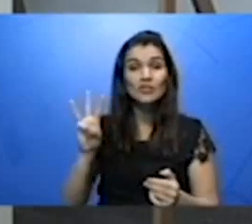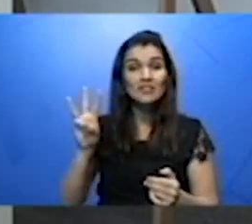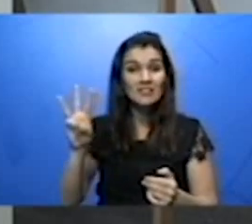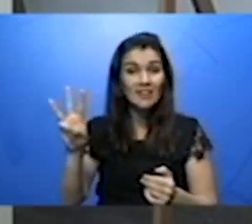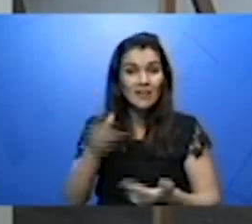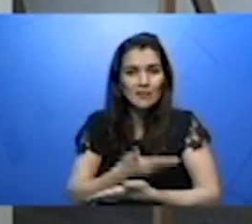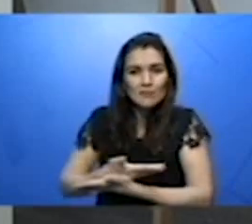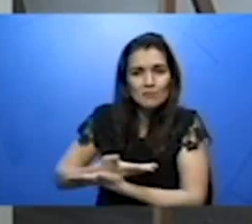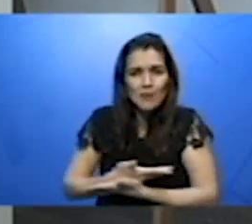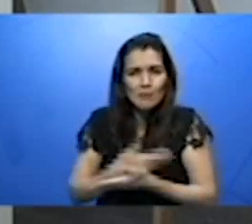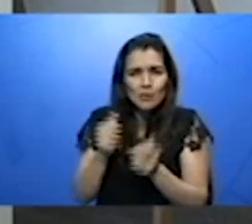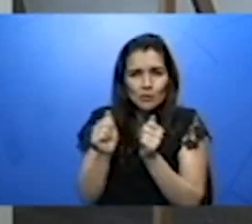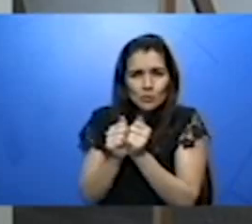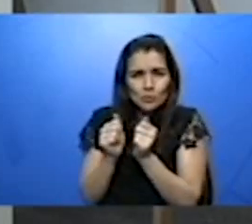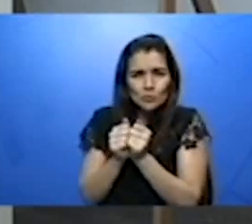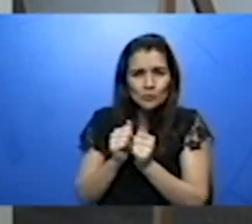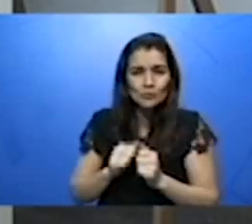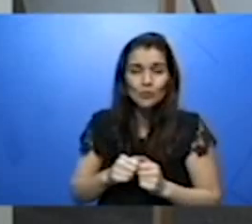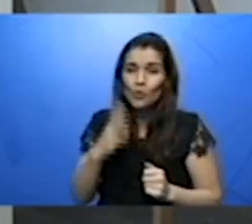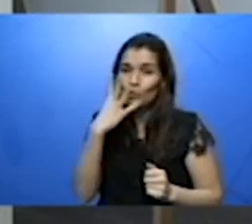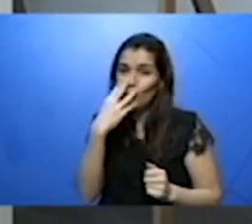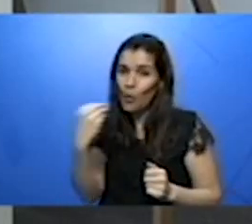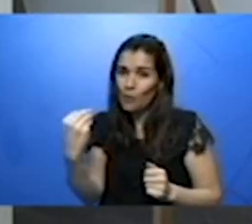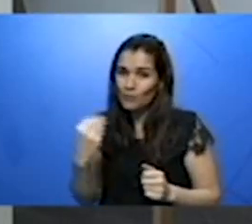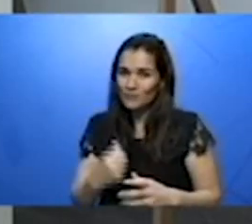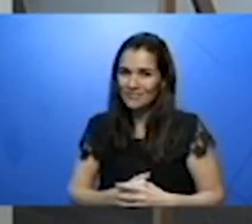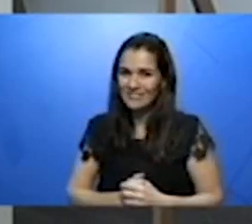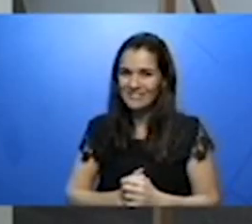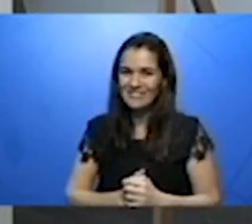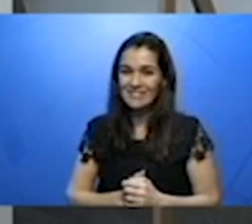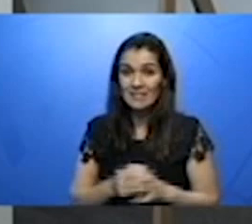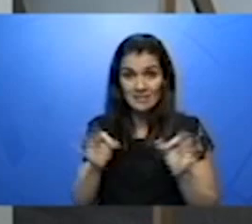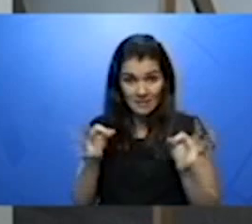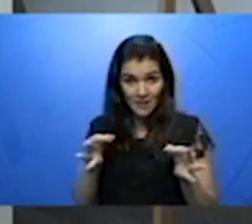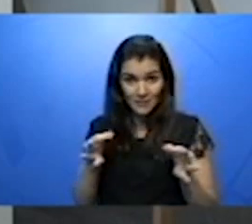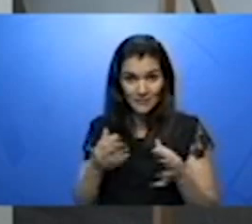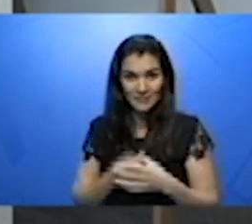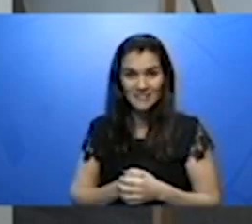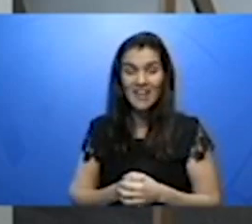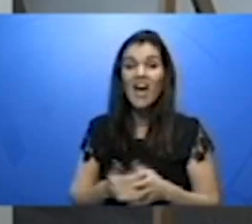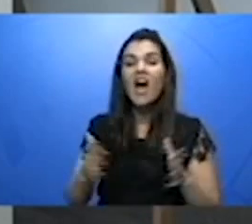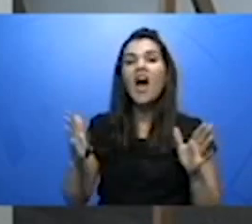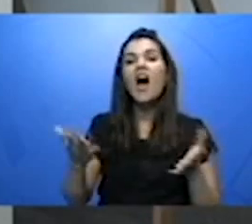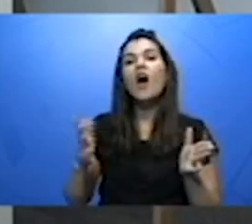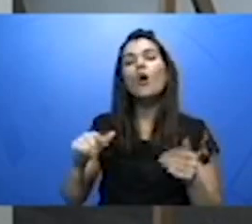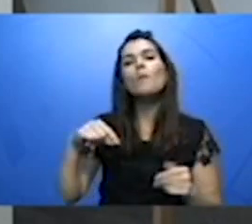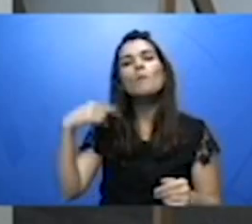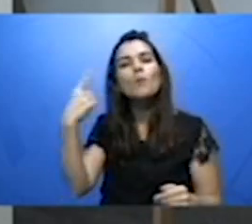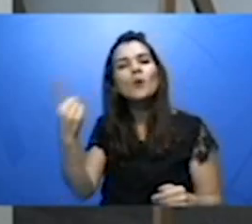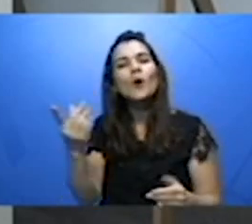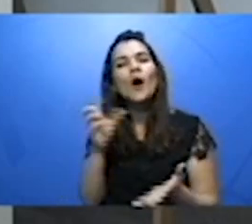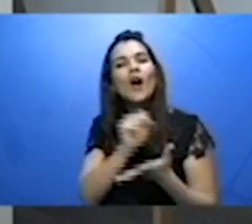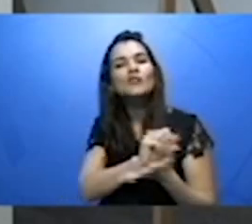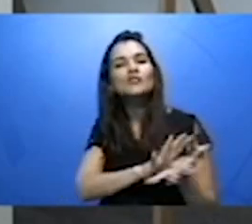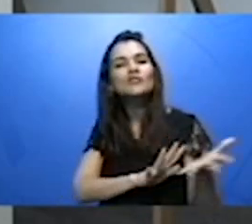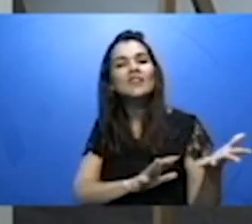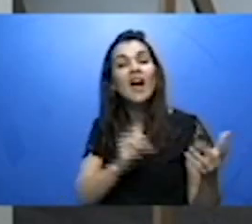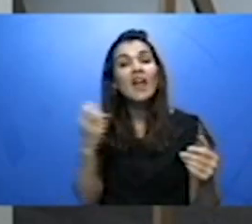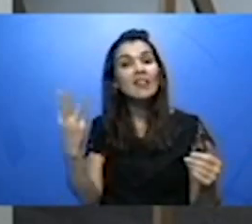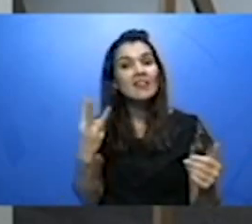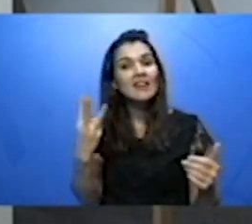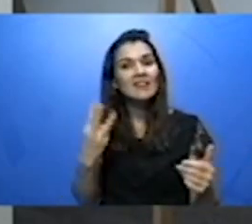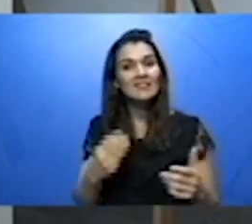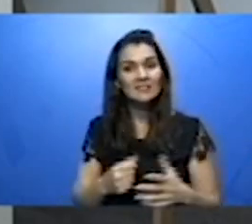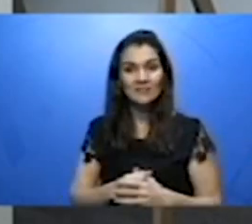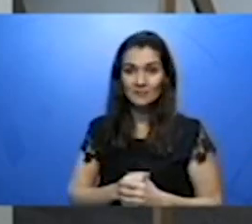filhotes juntos filhotes de quem lobo-guará certo então agora vamos para o próximo três